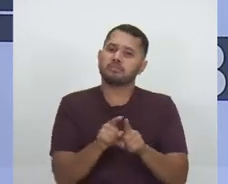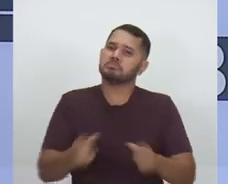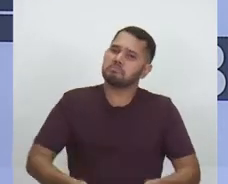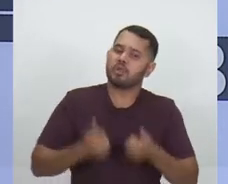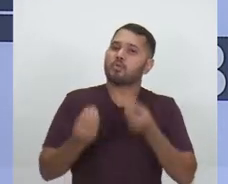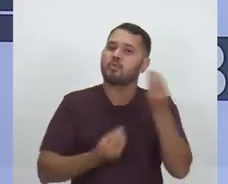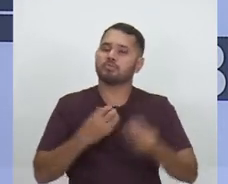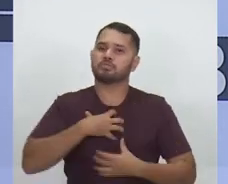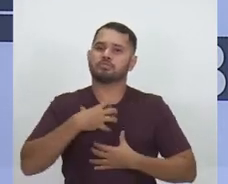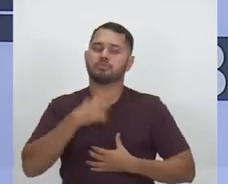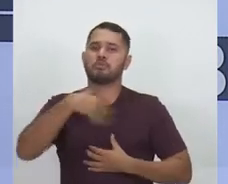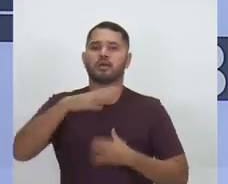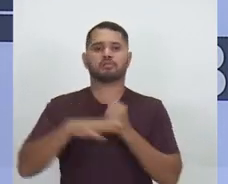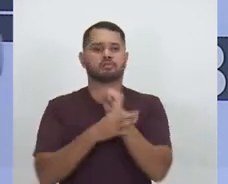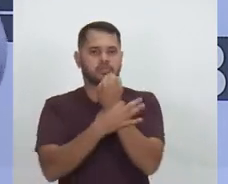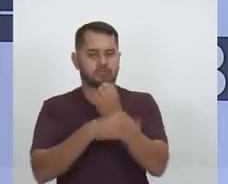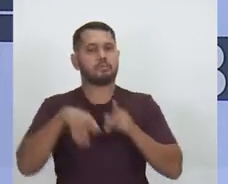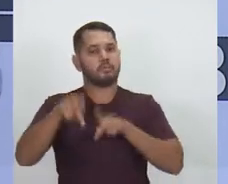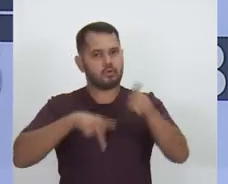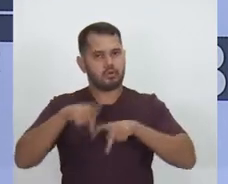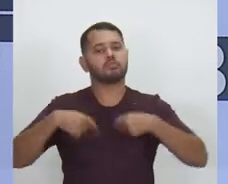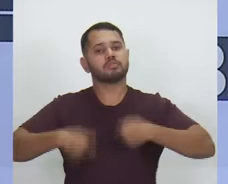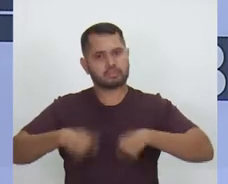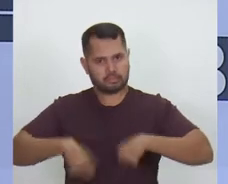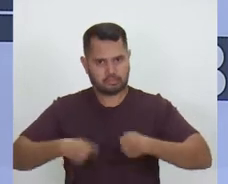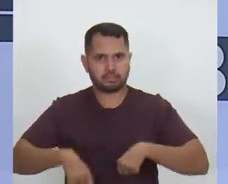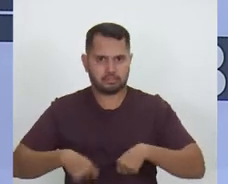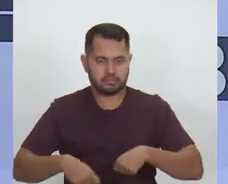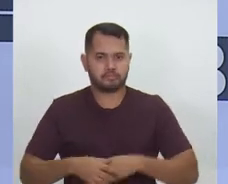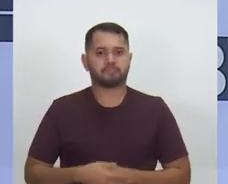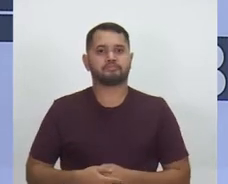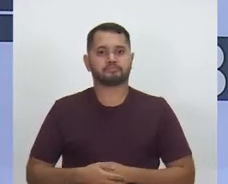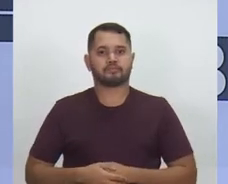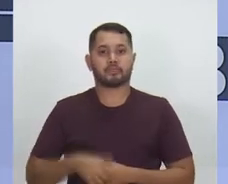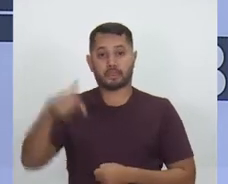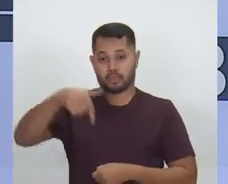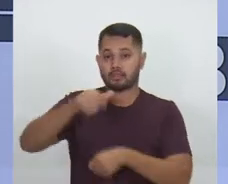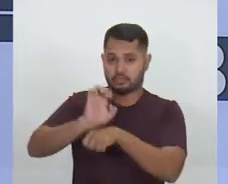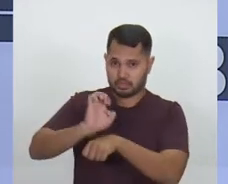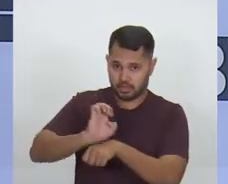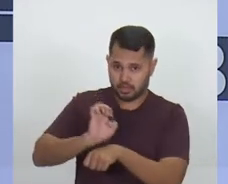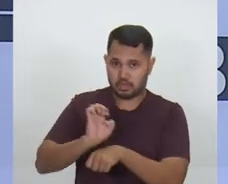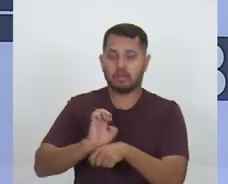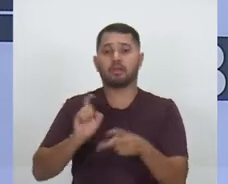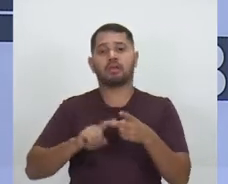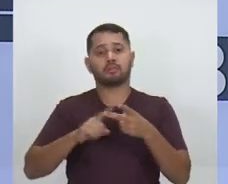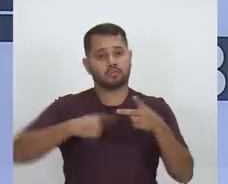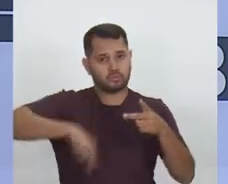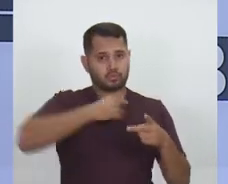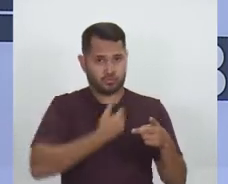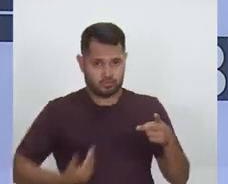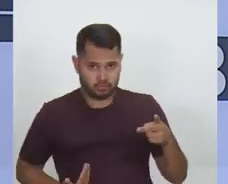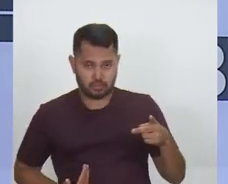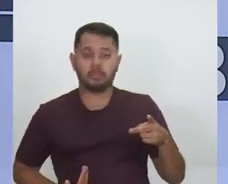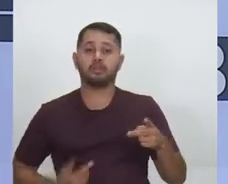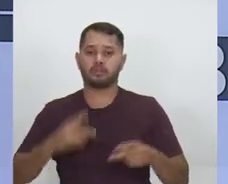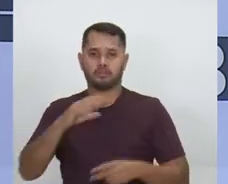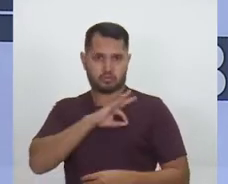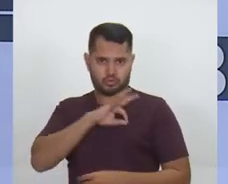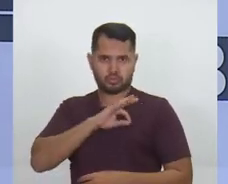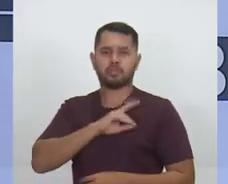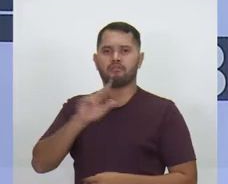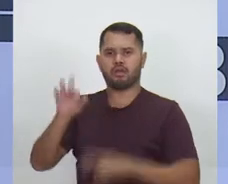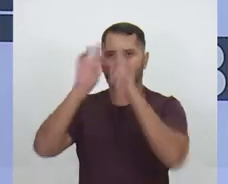a sensação de segurança que a população tanto precisa no nosso estado na nossa administração a polícia vai ser